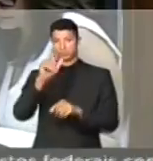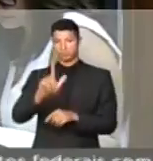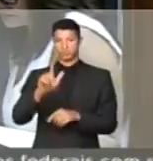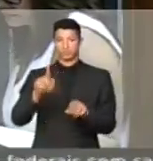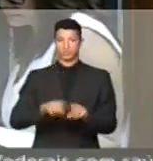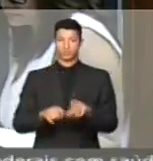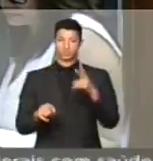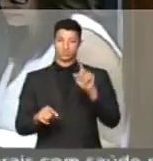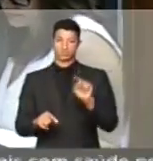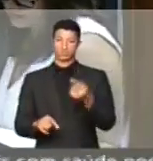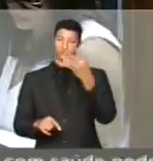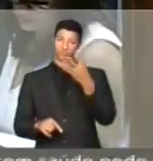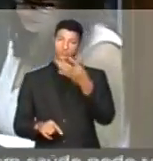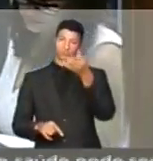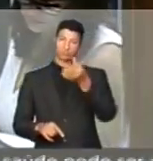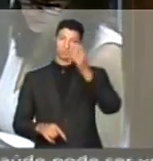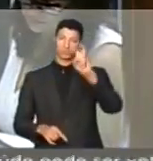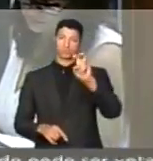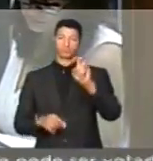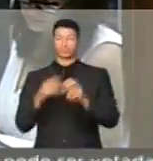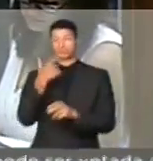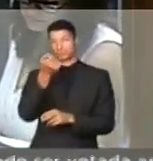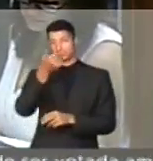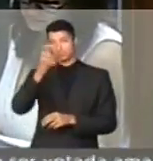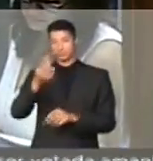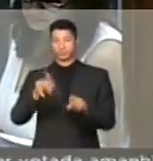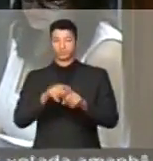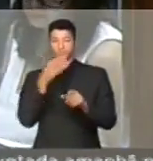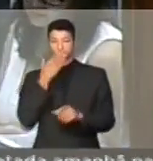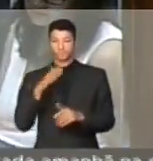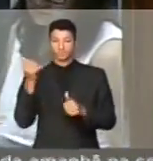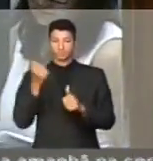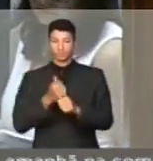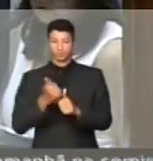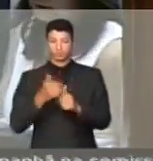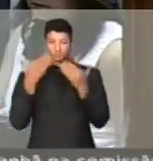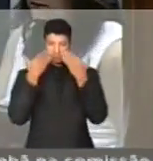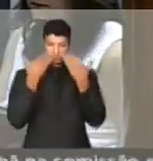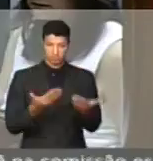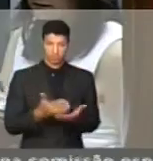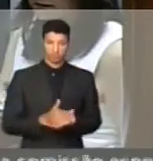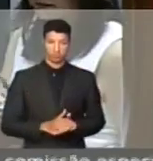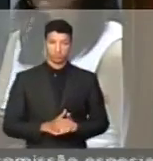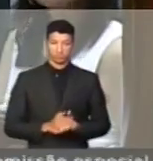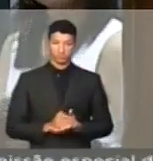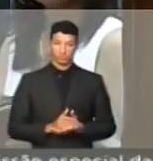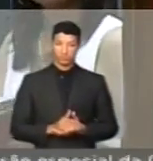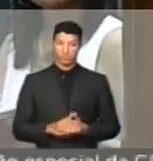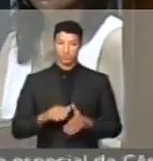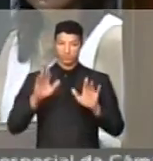apensado 2.468 de 2015, na forma do substitutivo apresentado.